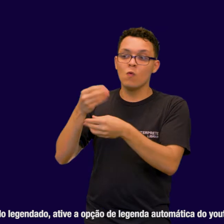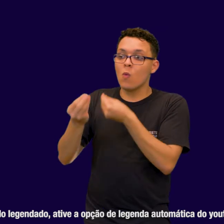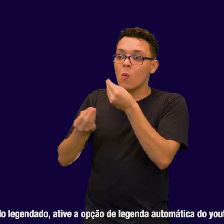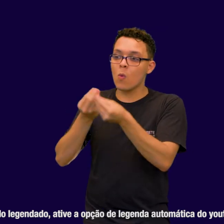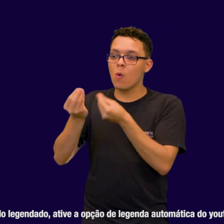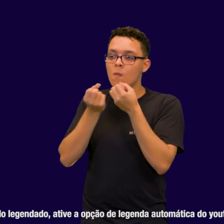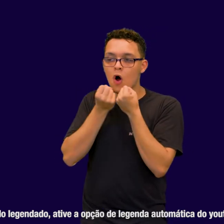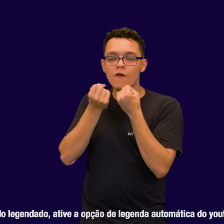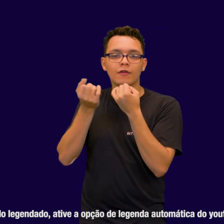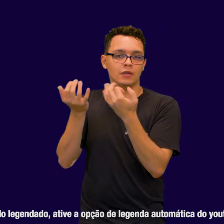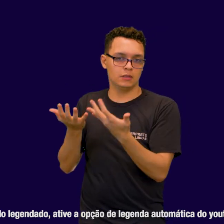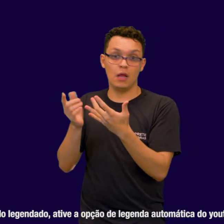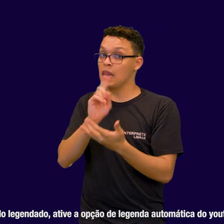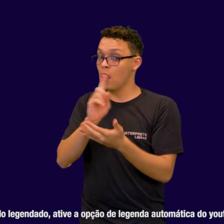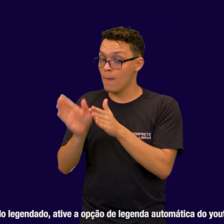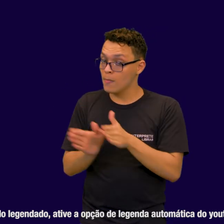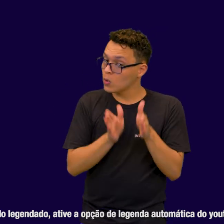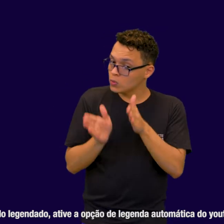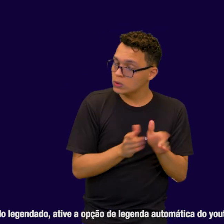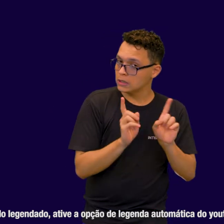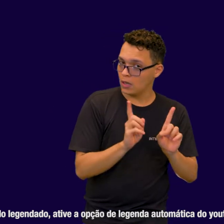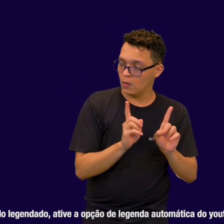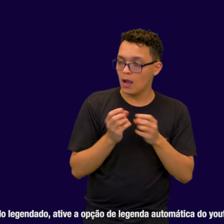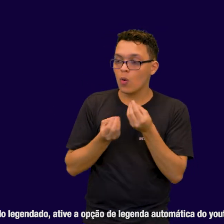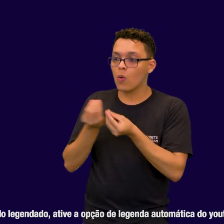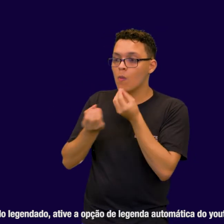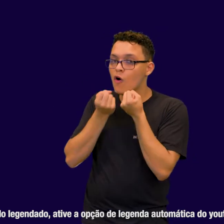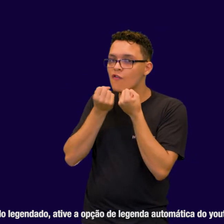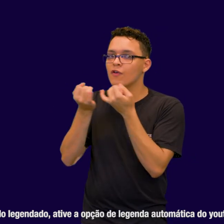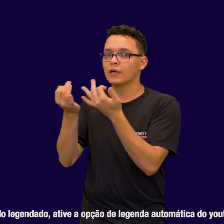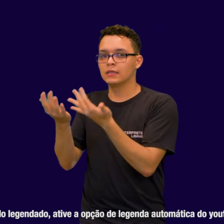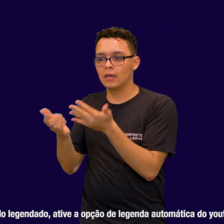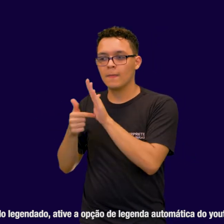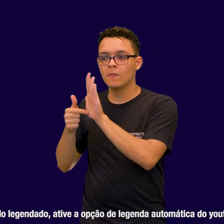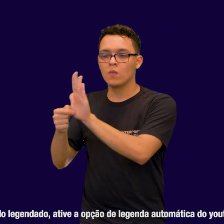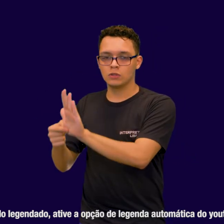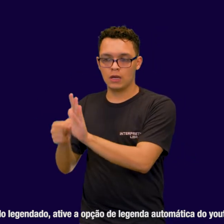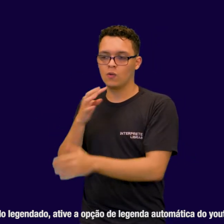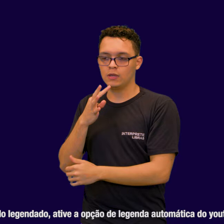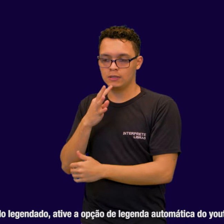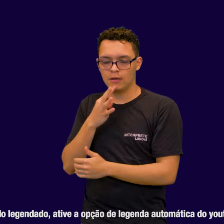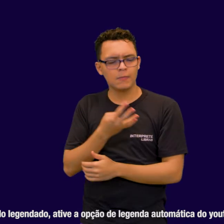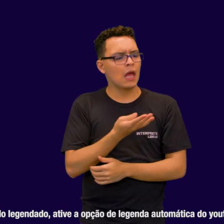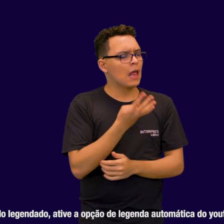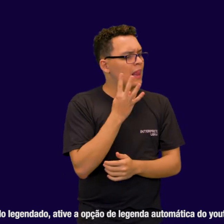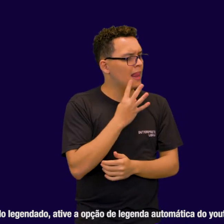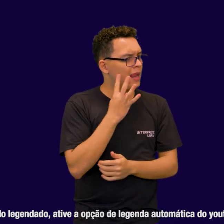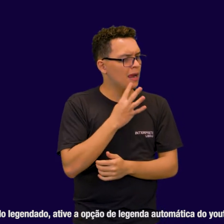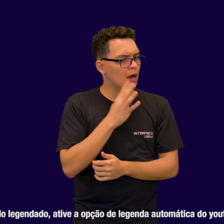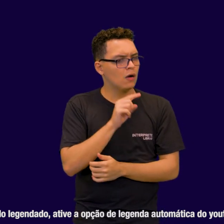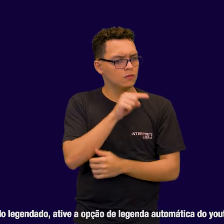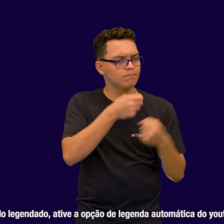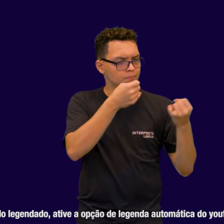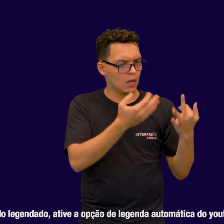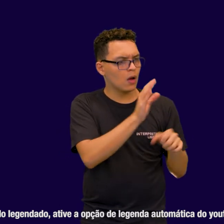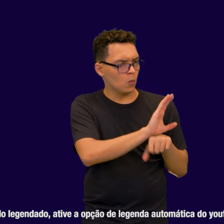cerveja em público, não produção de cerveja. Interessante essa disciplina, né? Essa demanda e